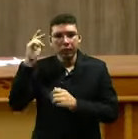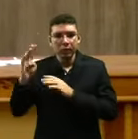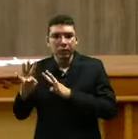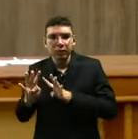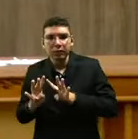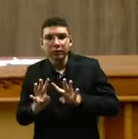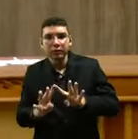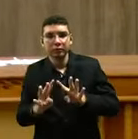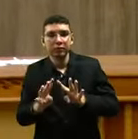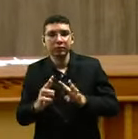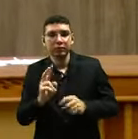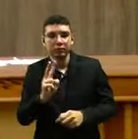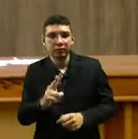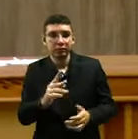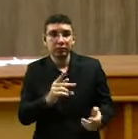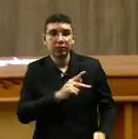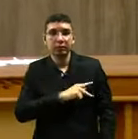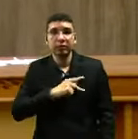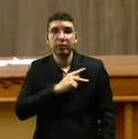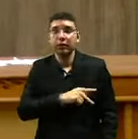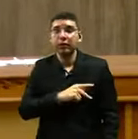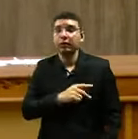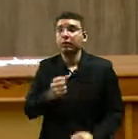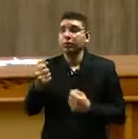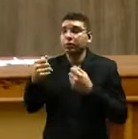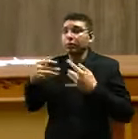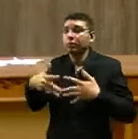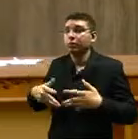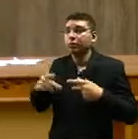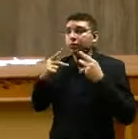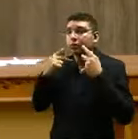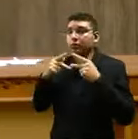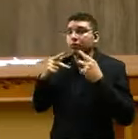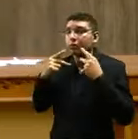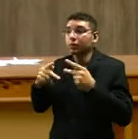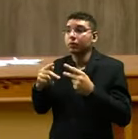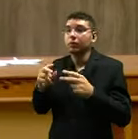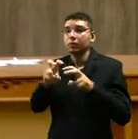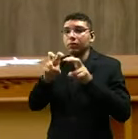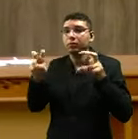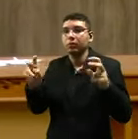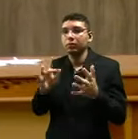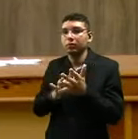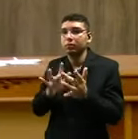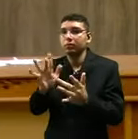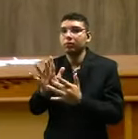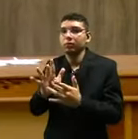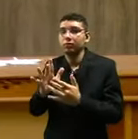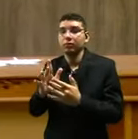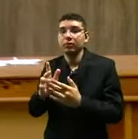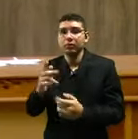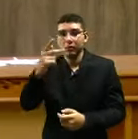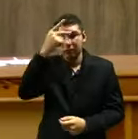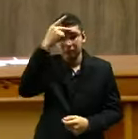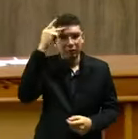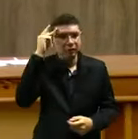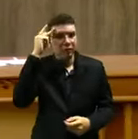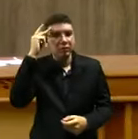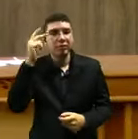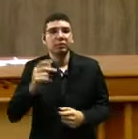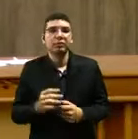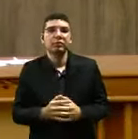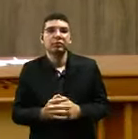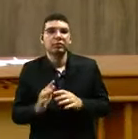explicou falou quem era Jesus aí eles disseram Tu tem alguma recomendação Paulo se